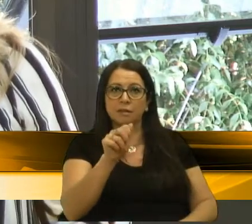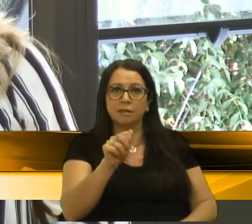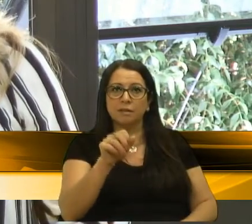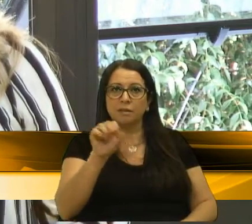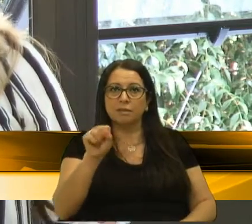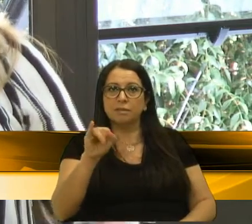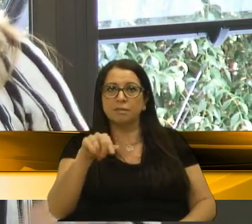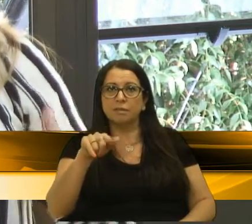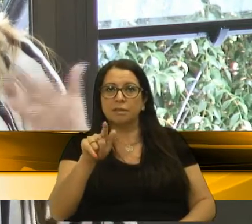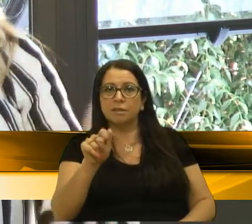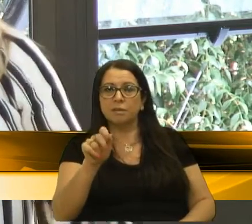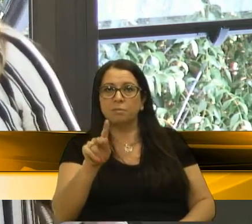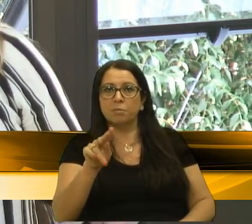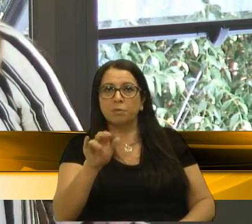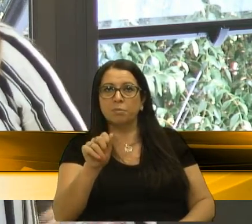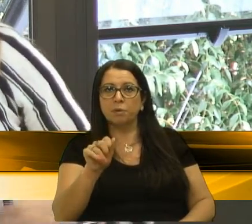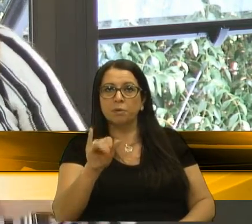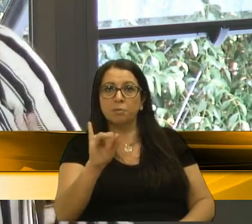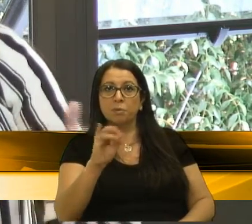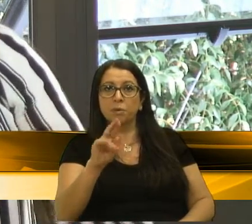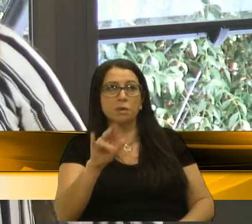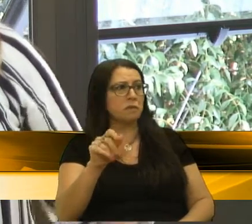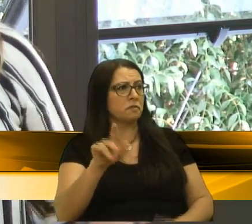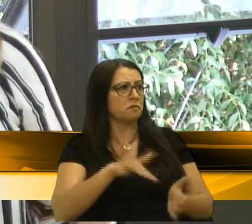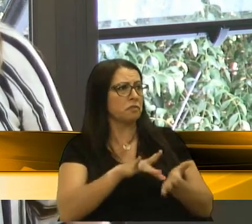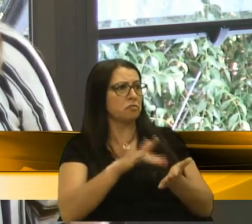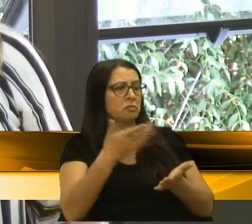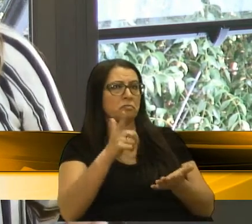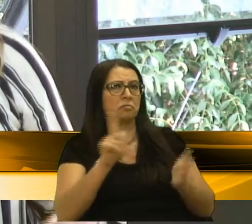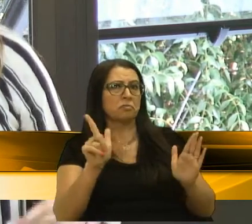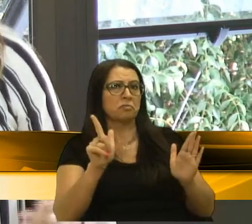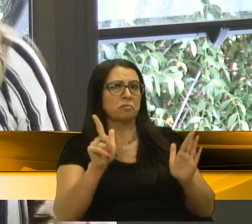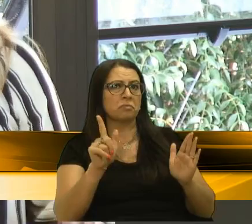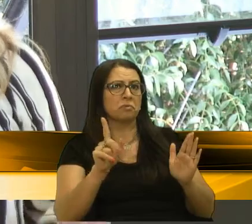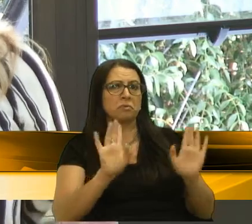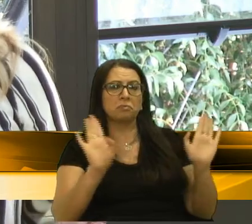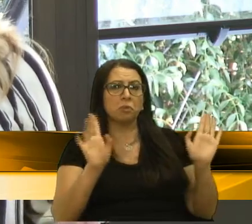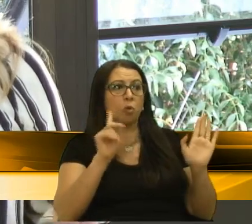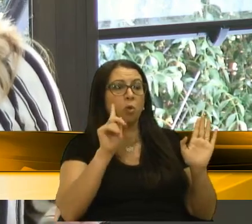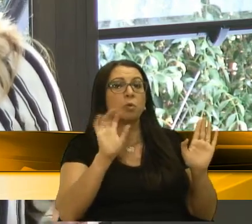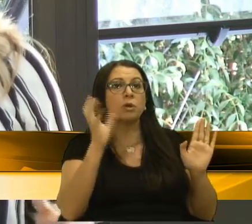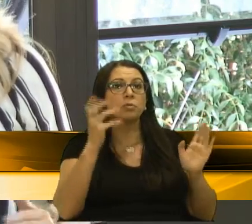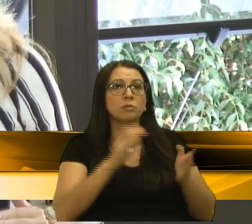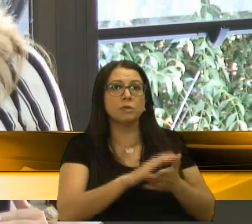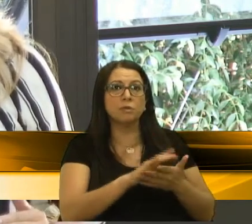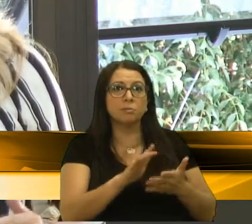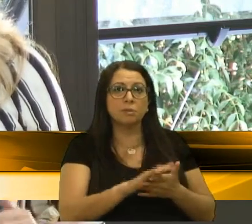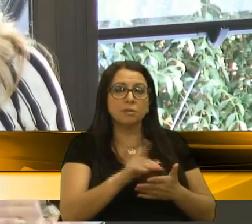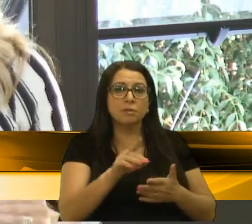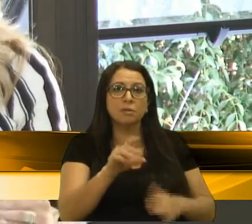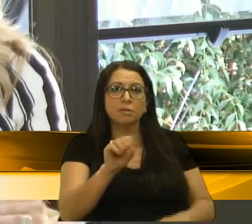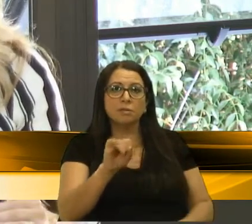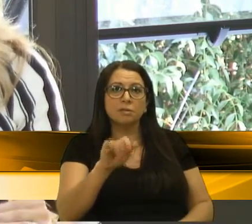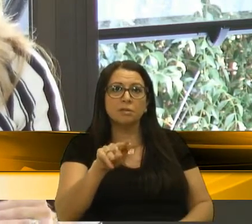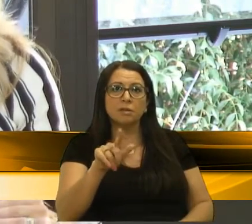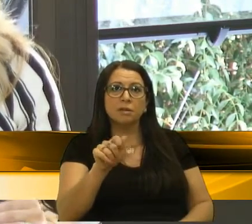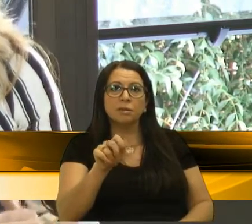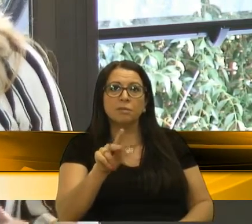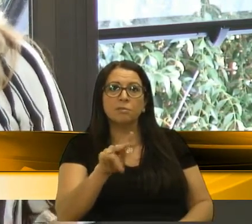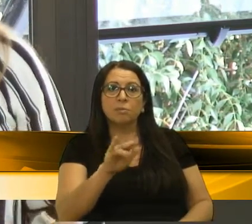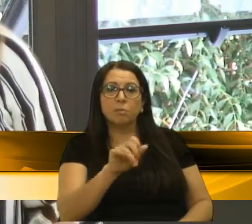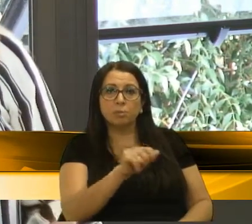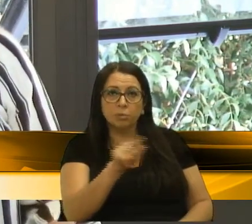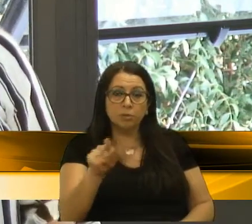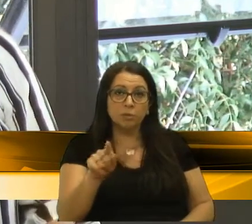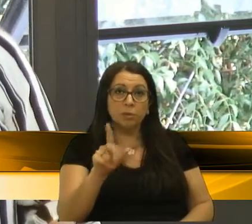Singapura. O Irã fez de conta que não tinha, ficou descompromissado e olha o que virou. Já a Singapura cuidou bastante.